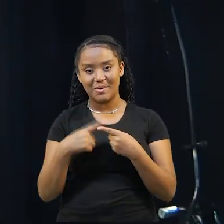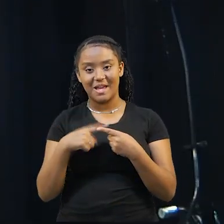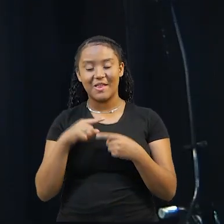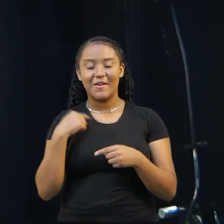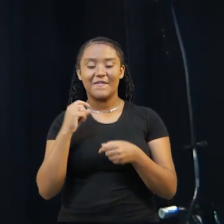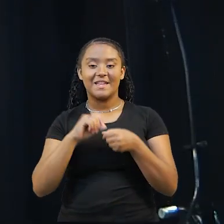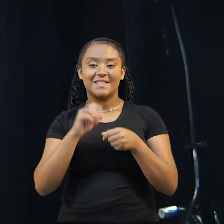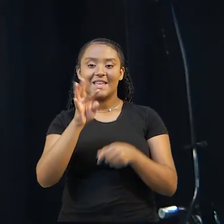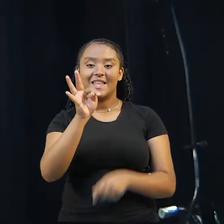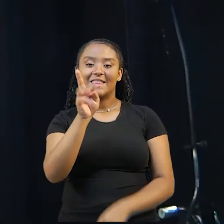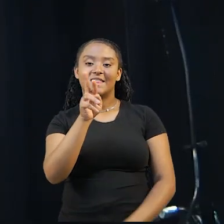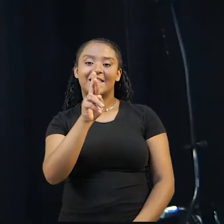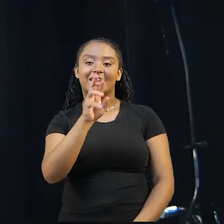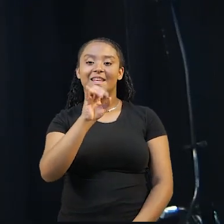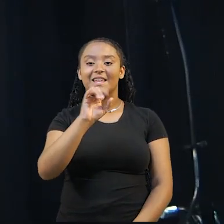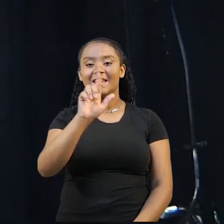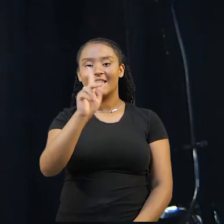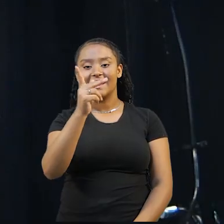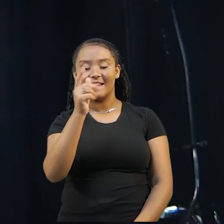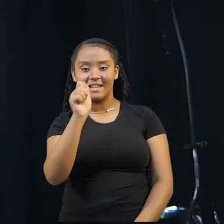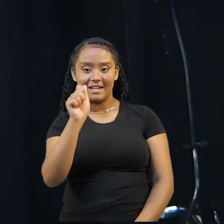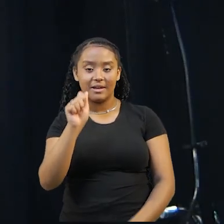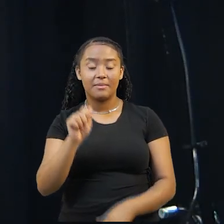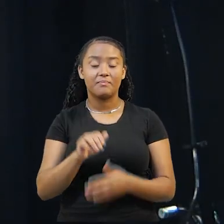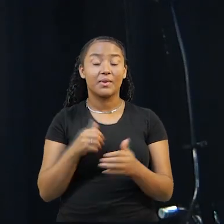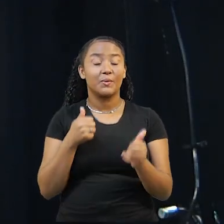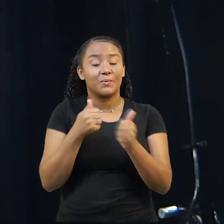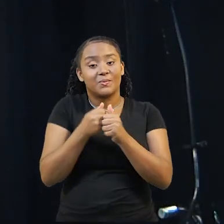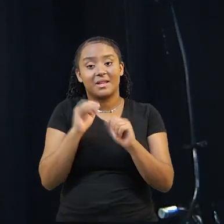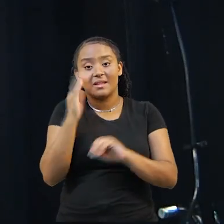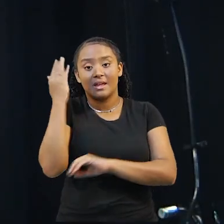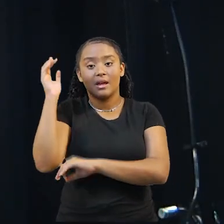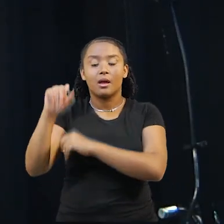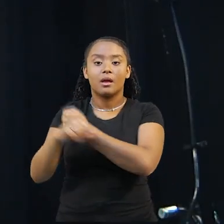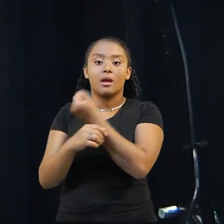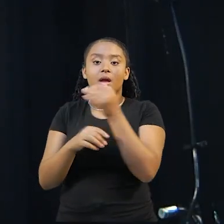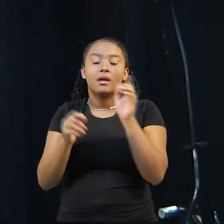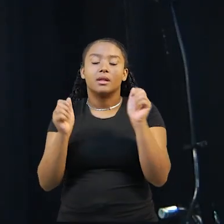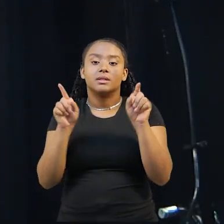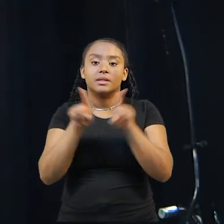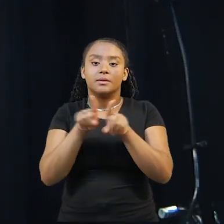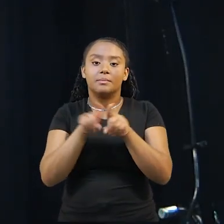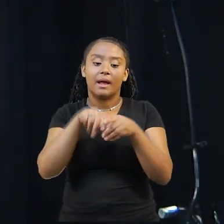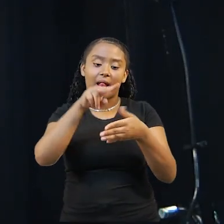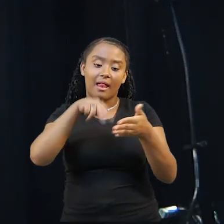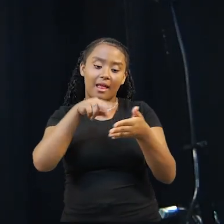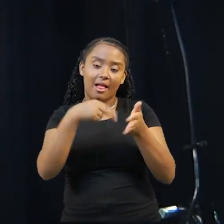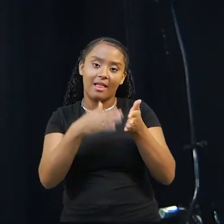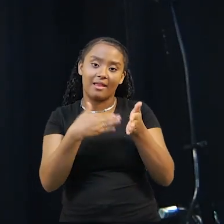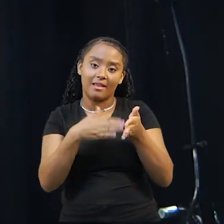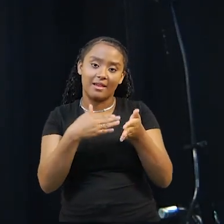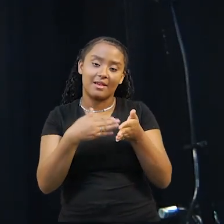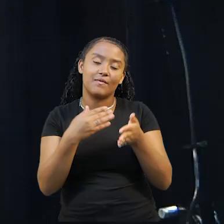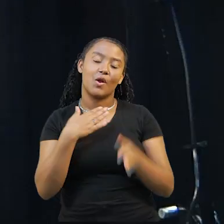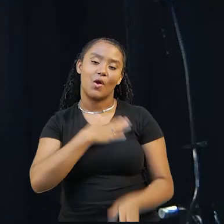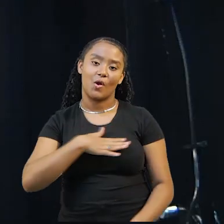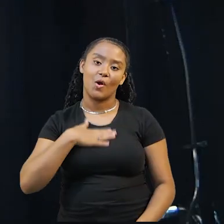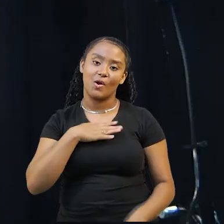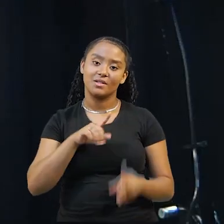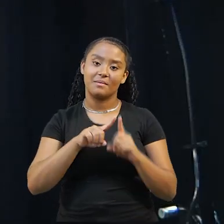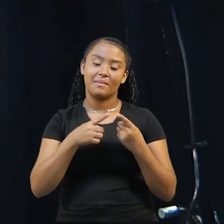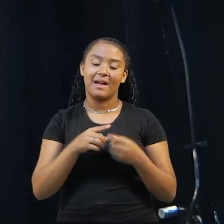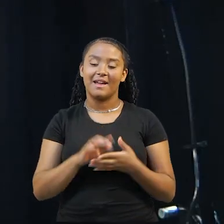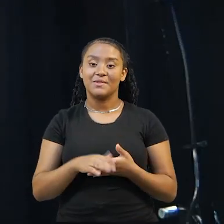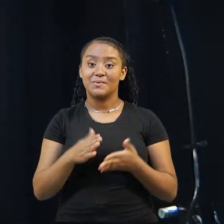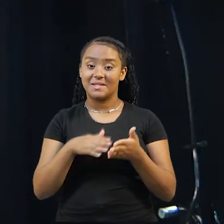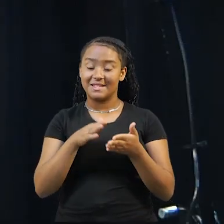lugar, assim, e ficar perto da natureza. Ler livros, né, uma coisa que eu gosto, mas os meus últimos livros foram relacionados